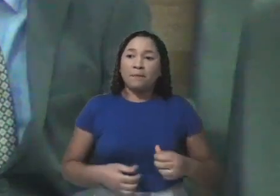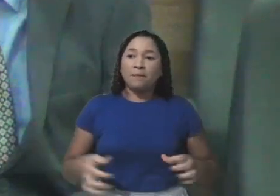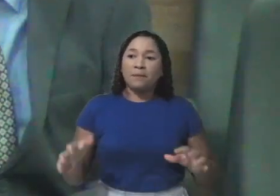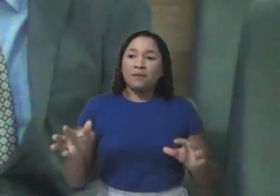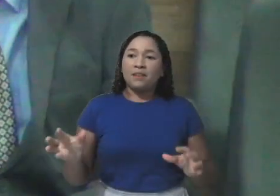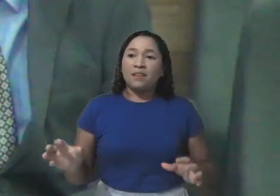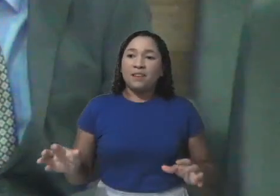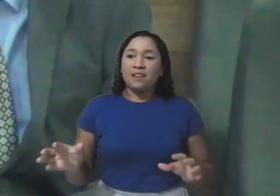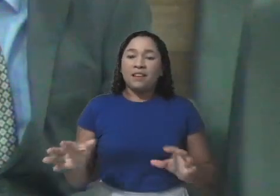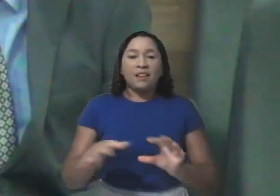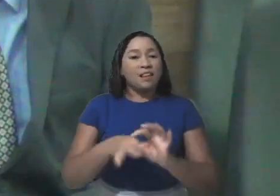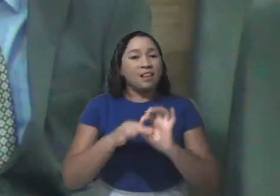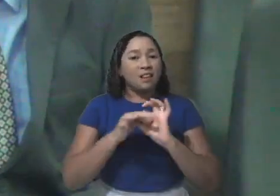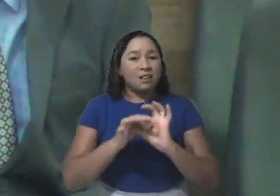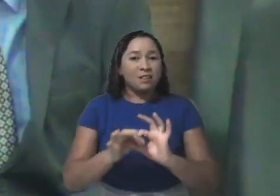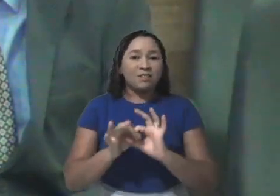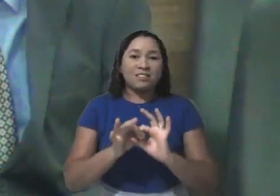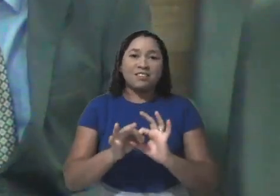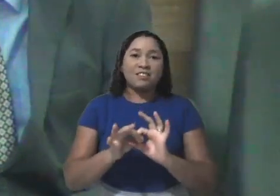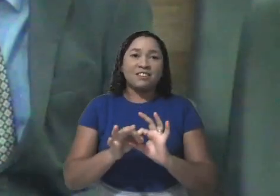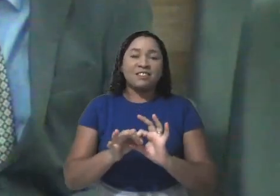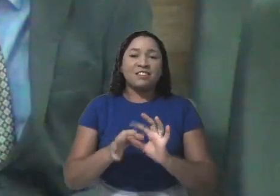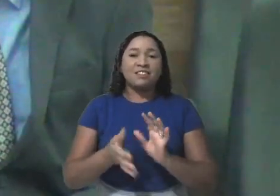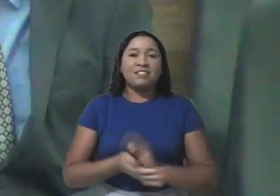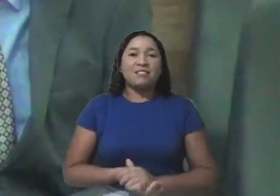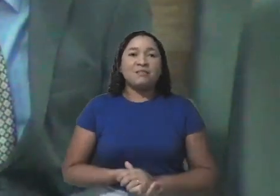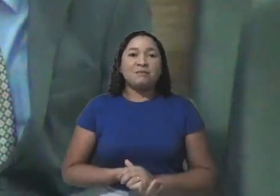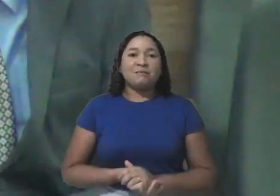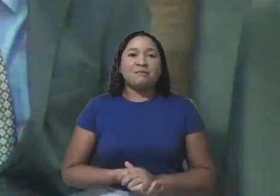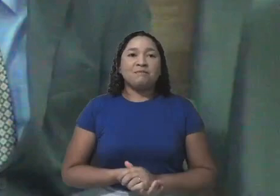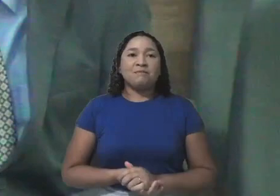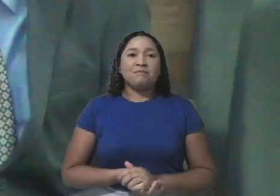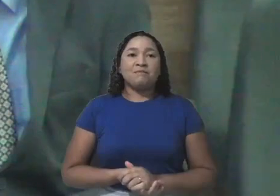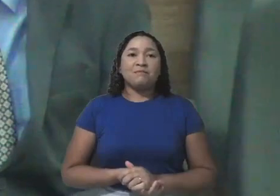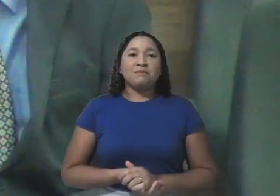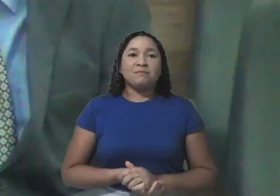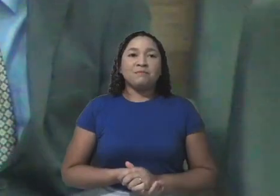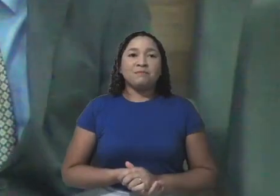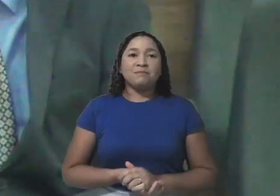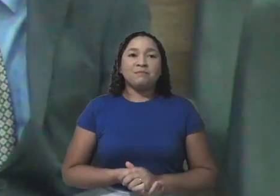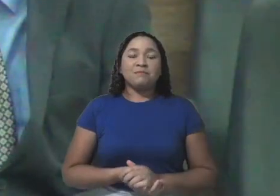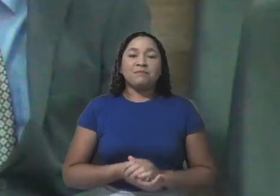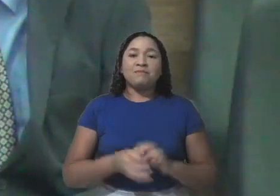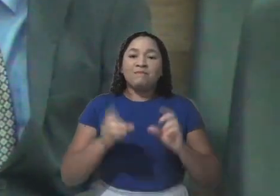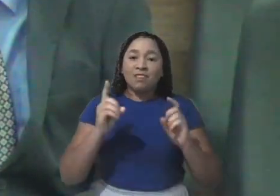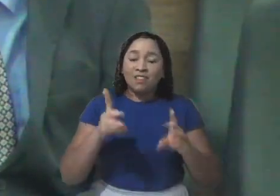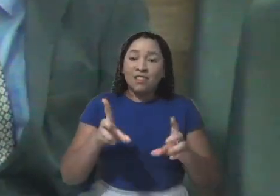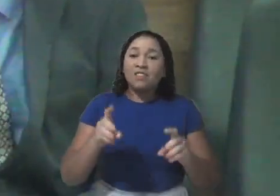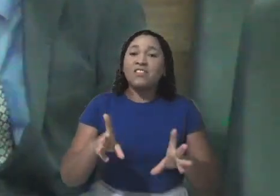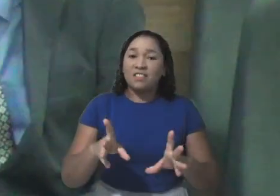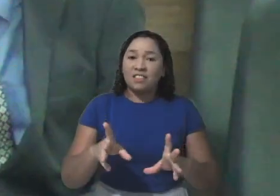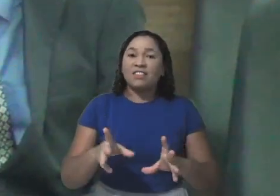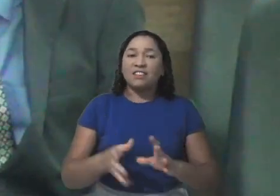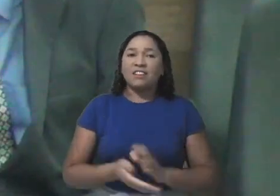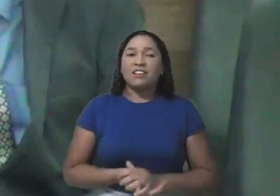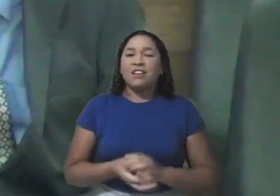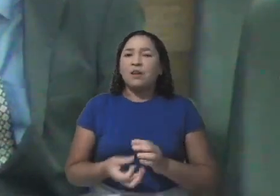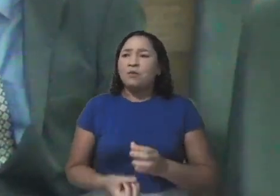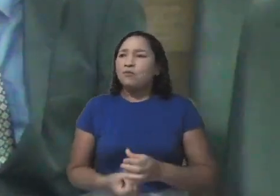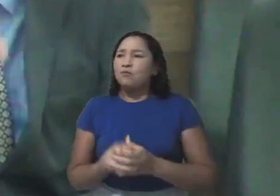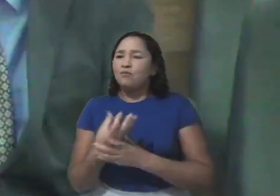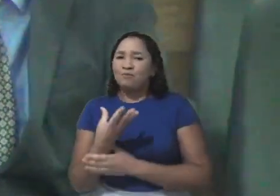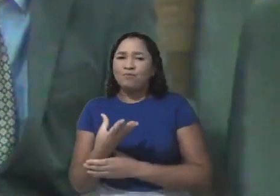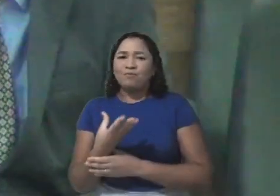decidir um ponto doutrinário. De quem é esse modelo? Foi inventado hoje? Foi inventado agora?